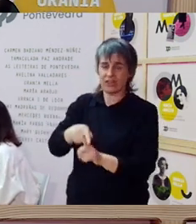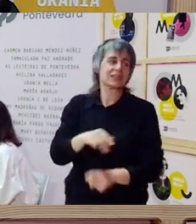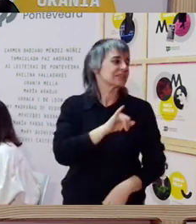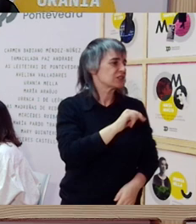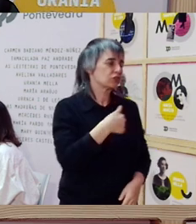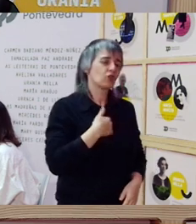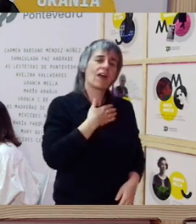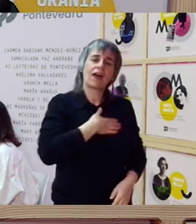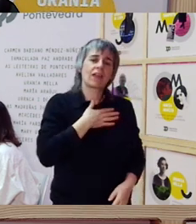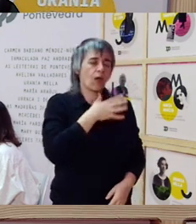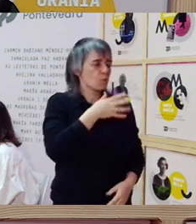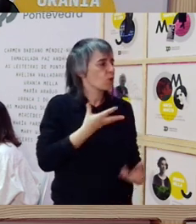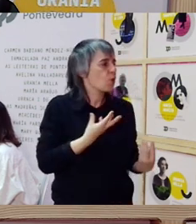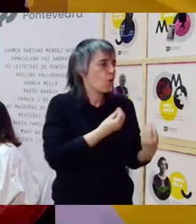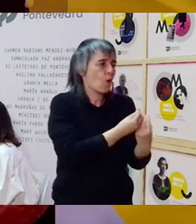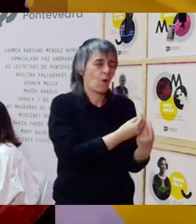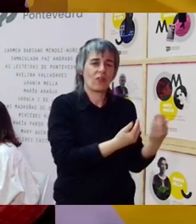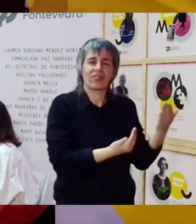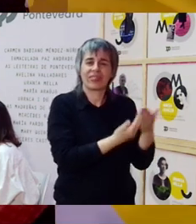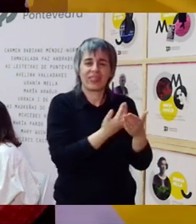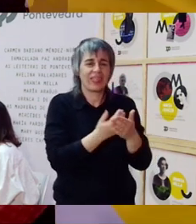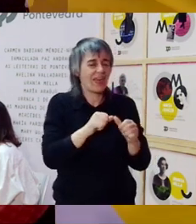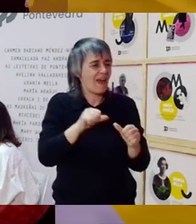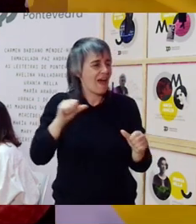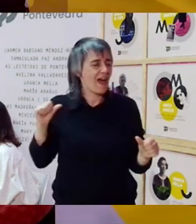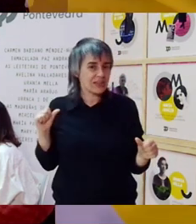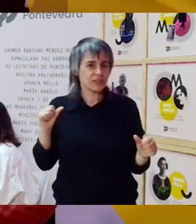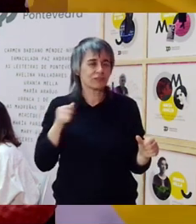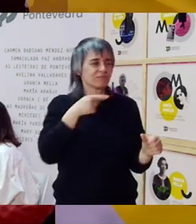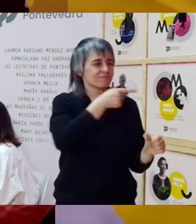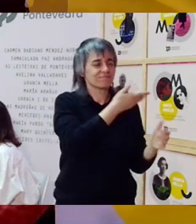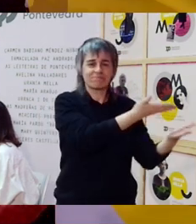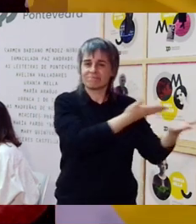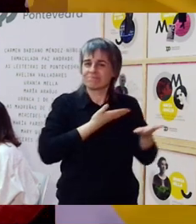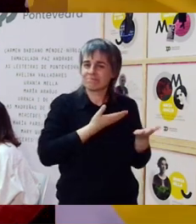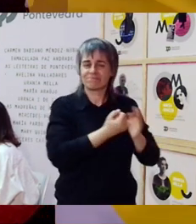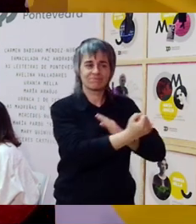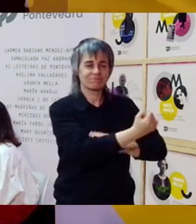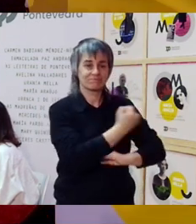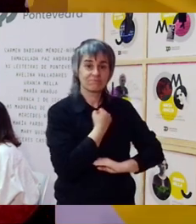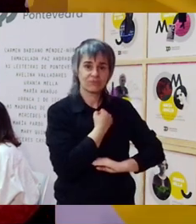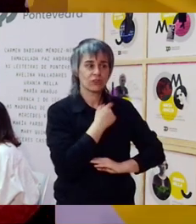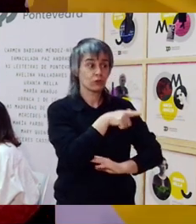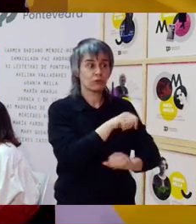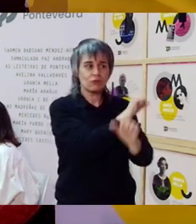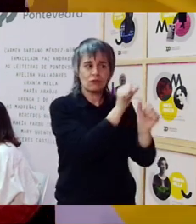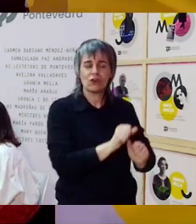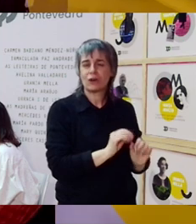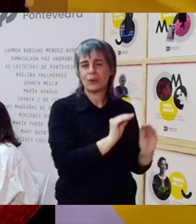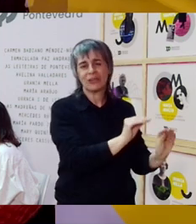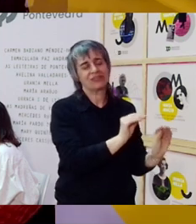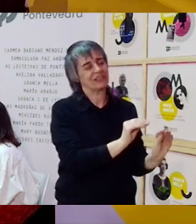días, porque ademais axudácheme moitísimo. E bueno, tes unha forma de ser que